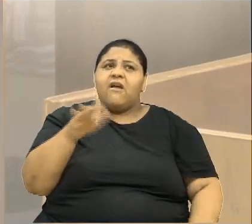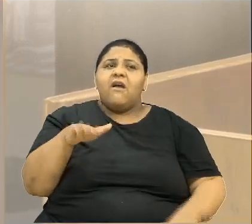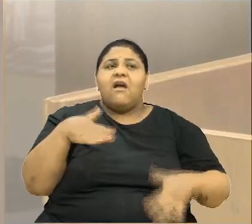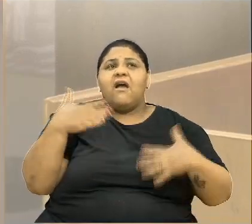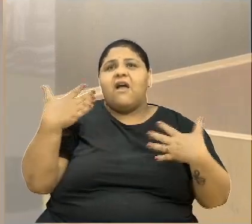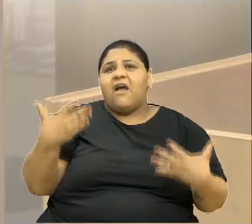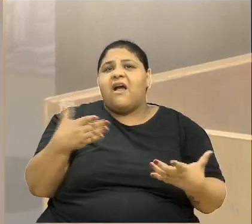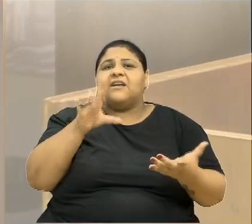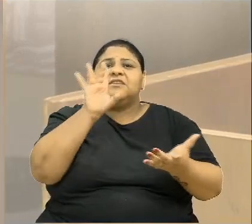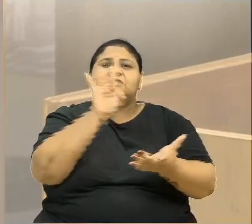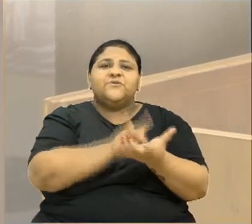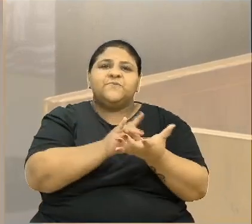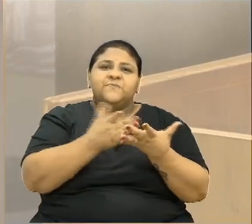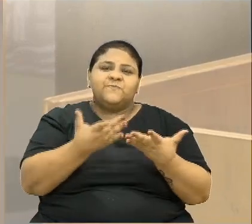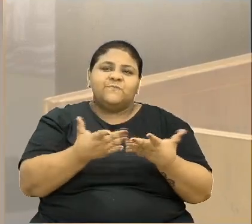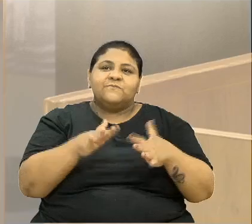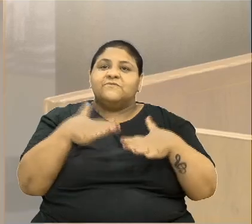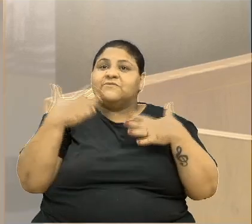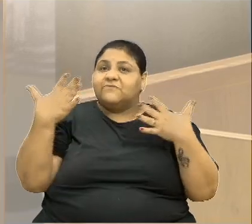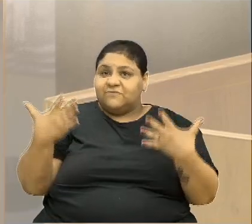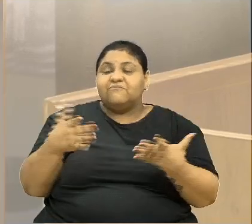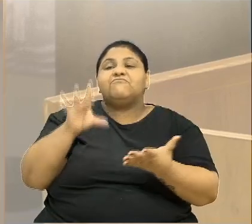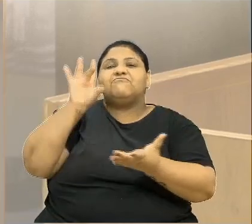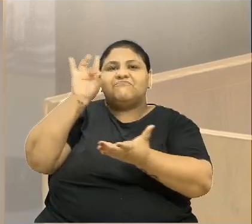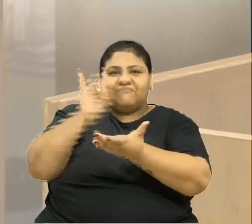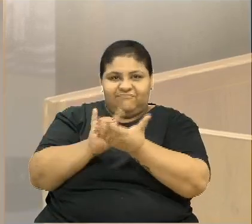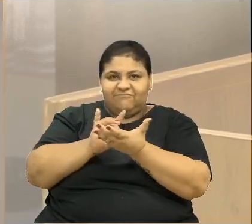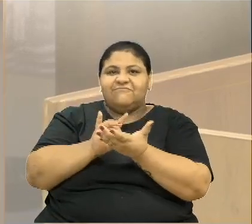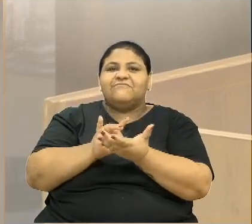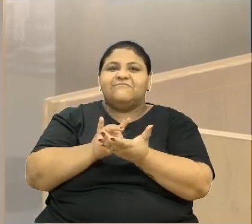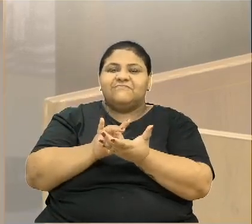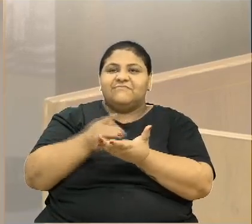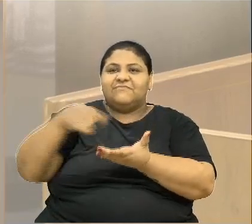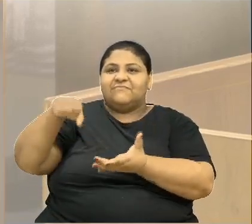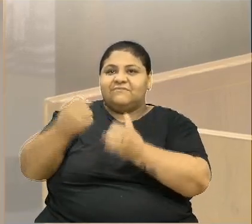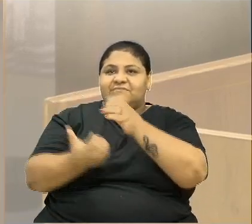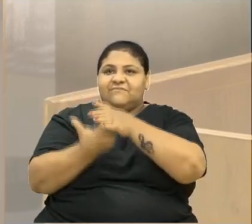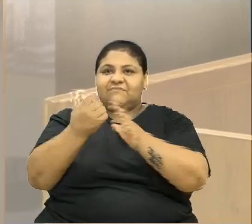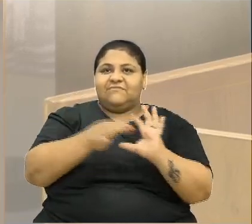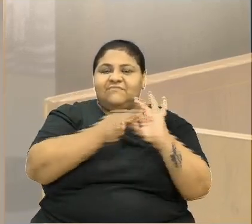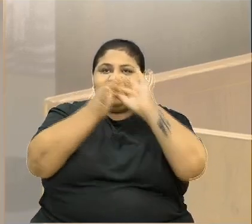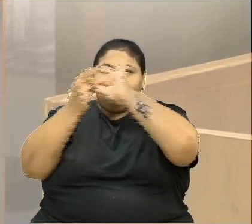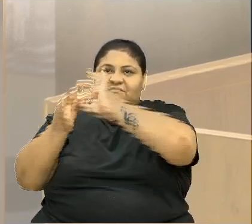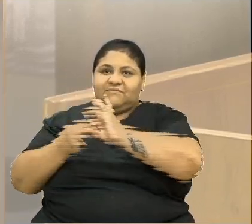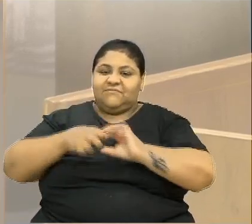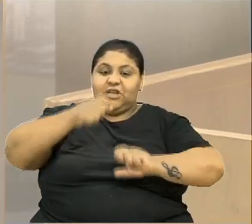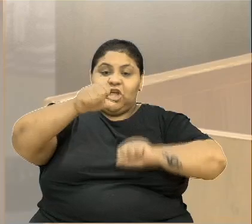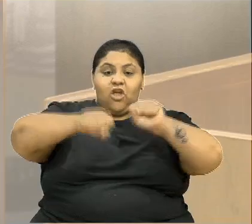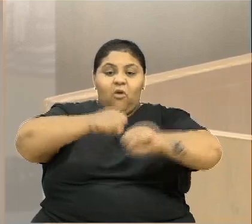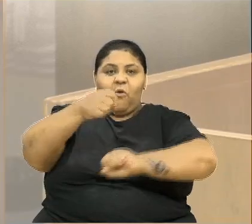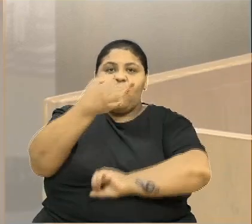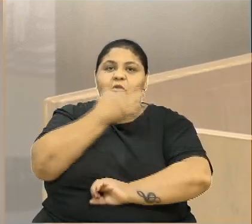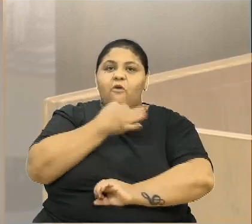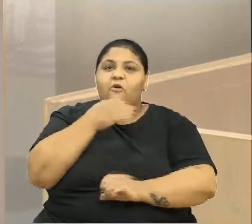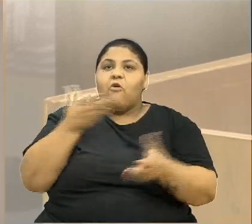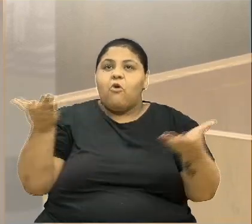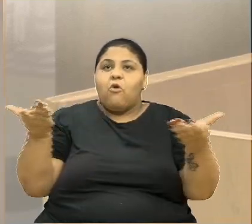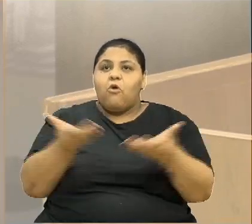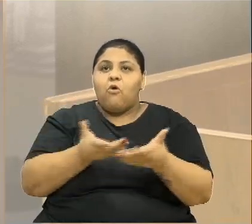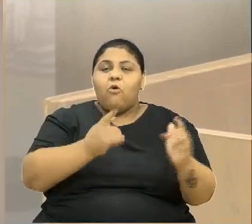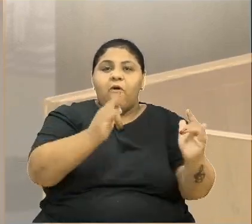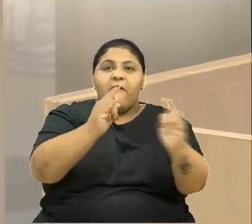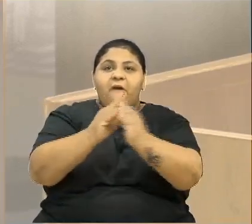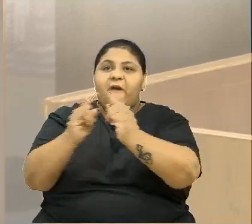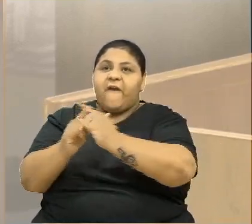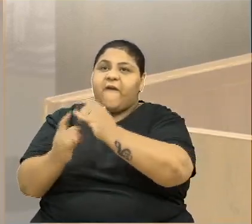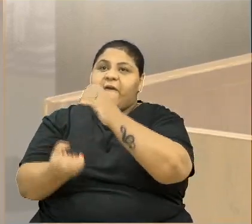seja efetiva, né? Então ela foi efetiva, tanto é que nós fundamos a União de Ciclistas Caxienses. Hoje é uma entidade